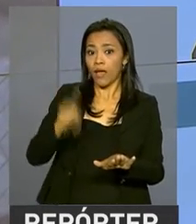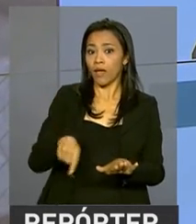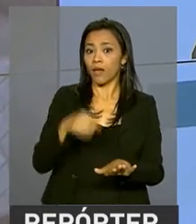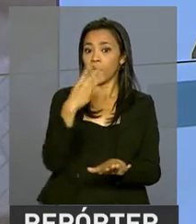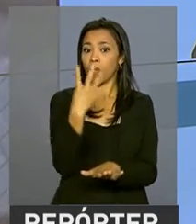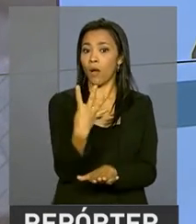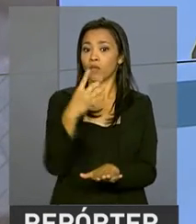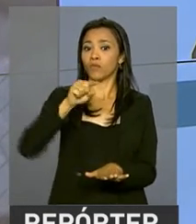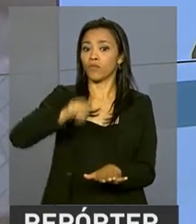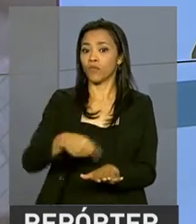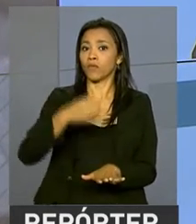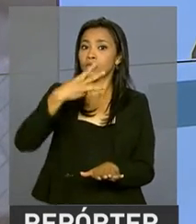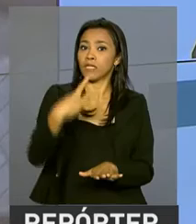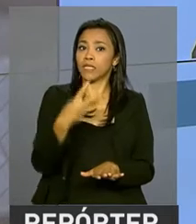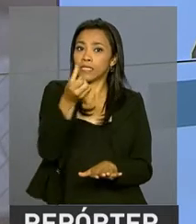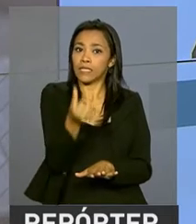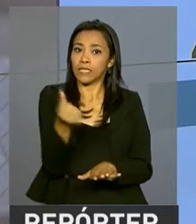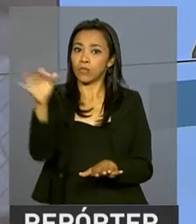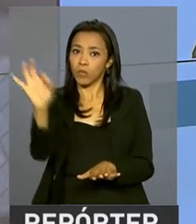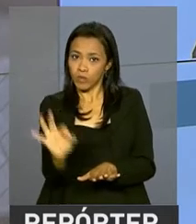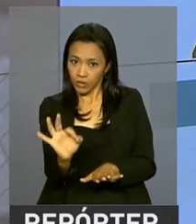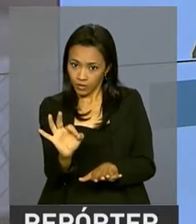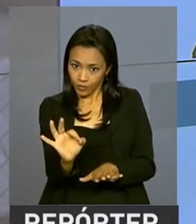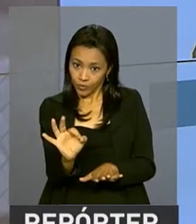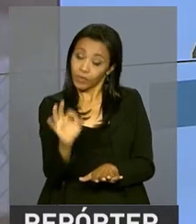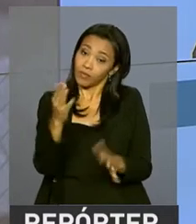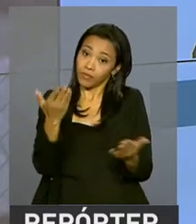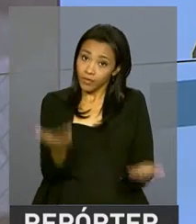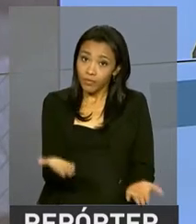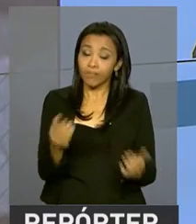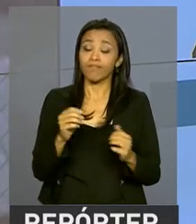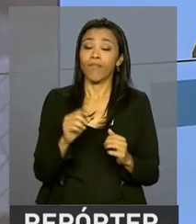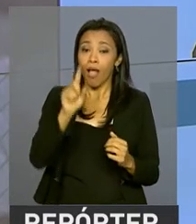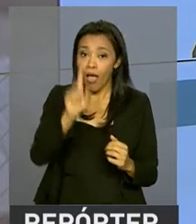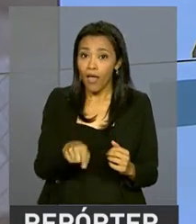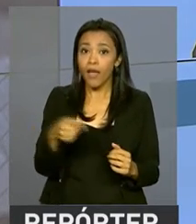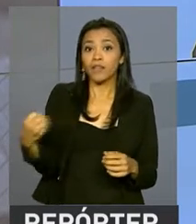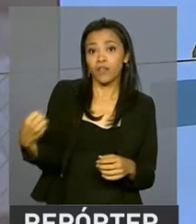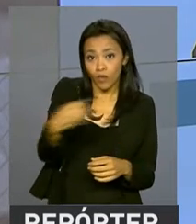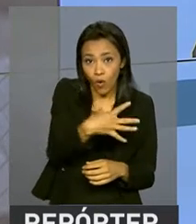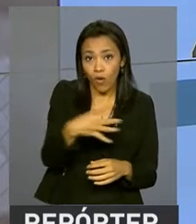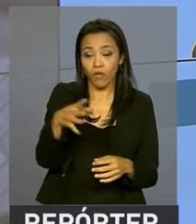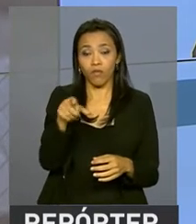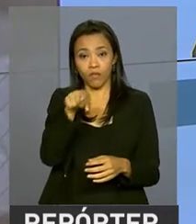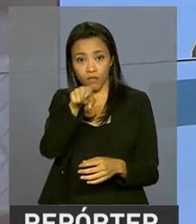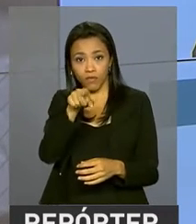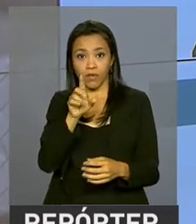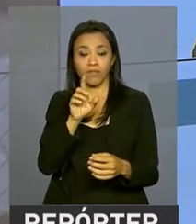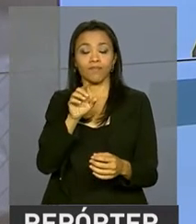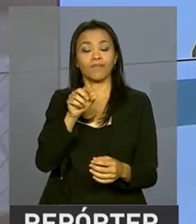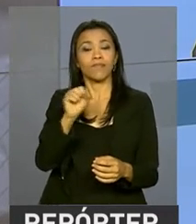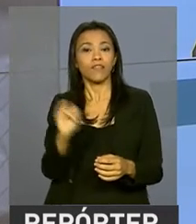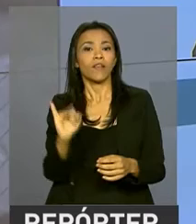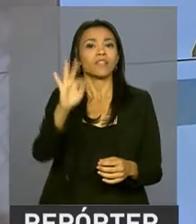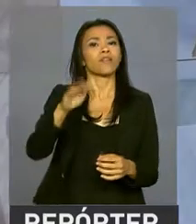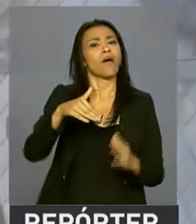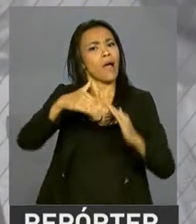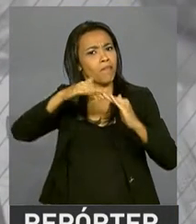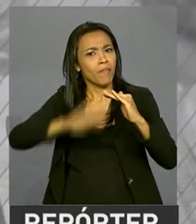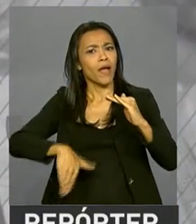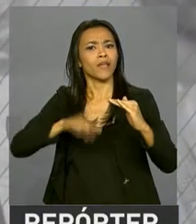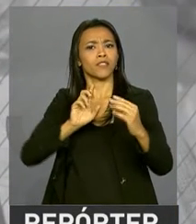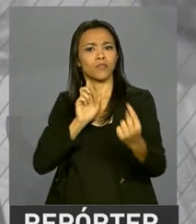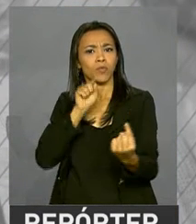de 4,36 por cento portanto essa nova estimativa da inflação está abaixo do centro